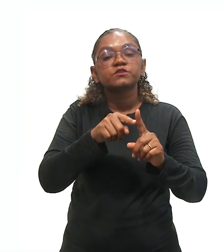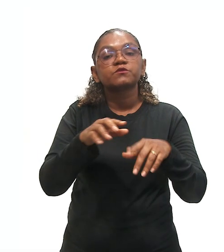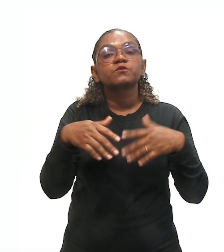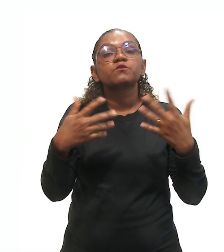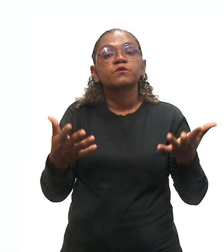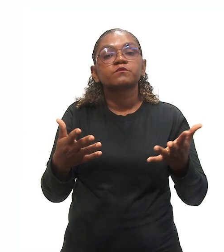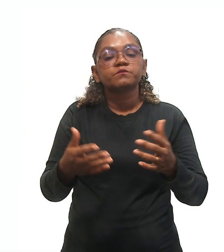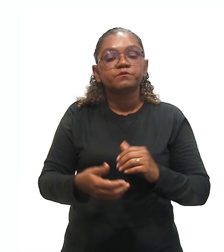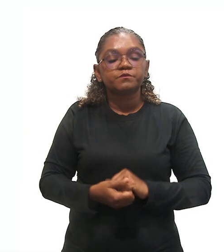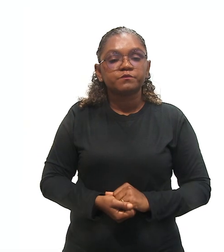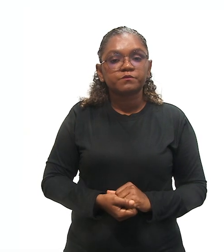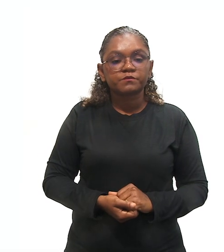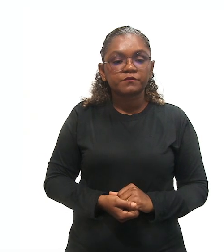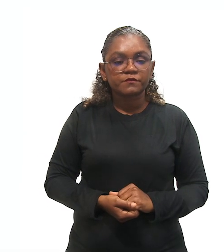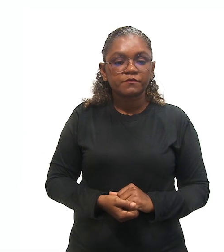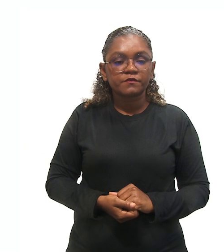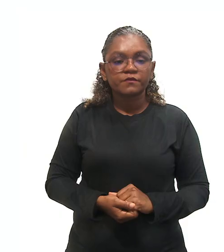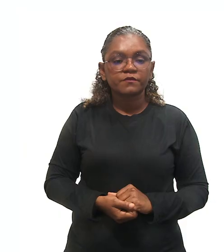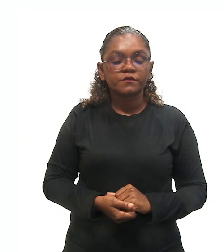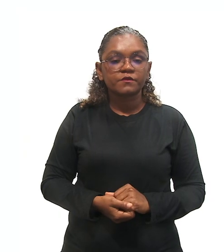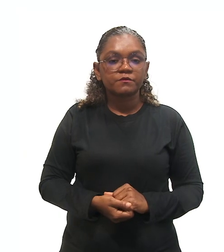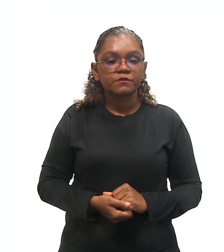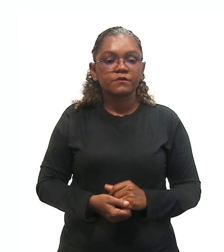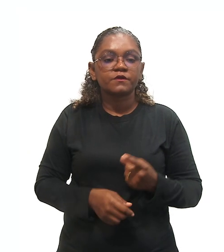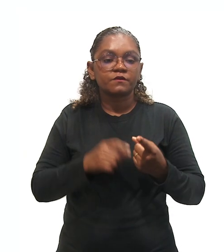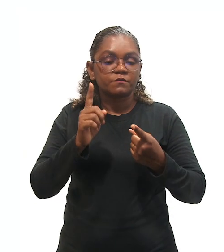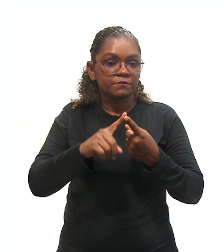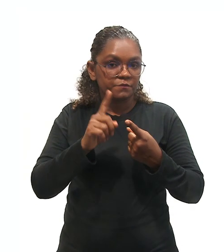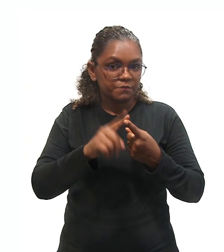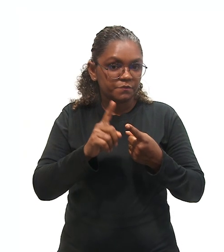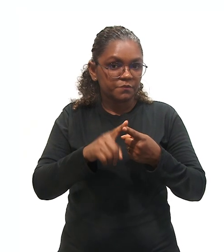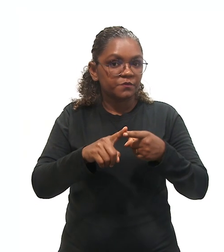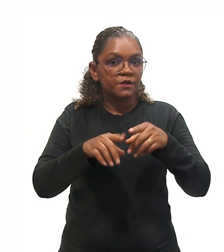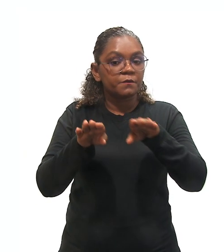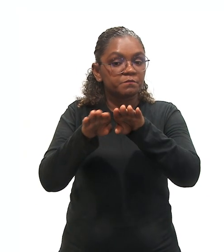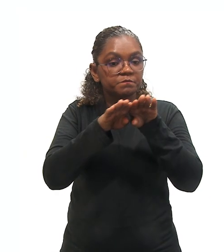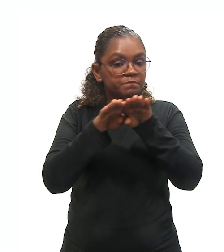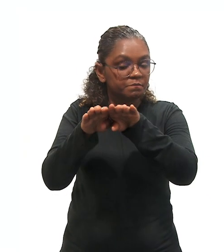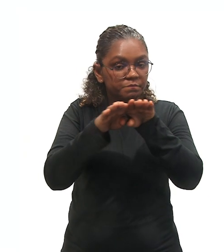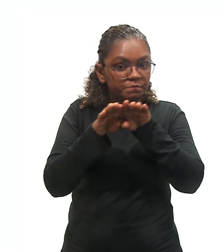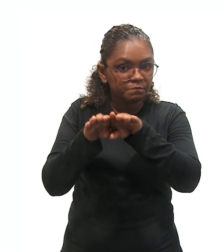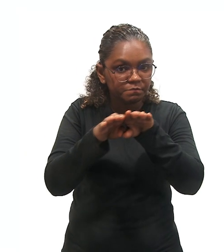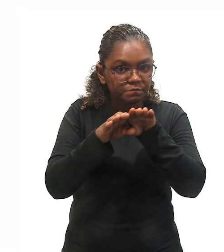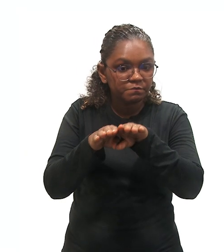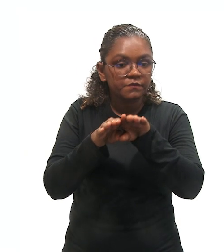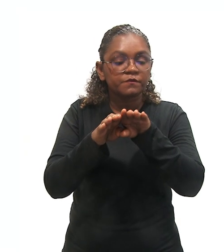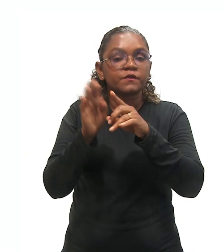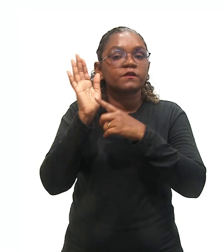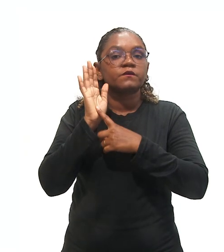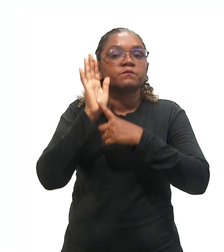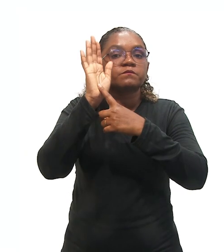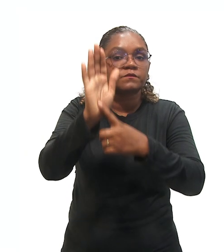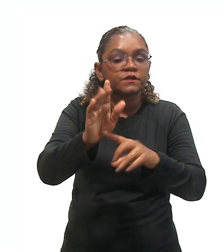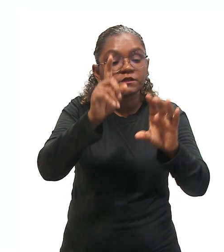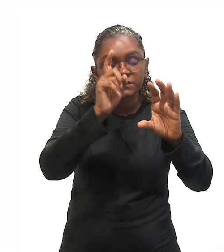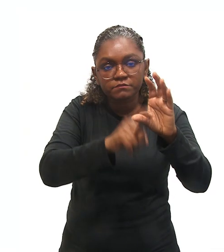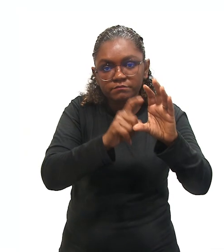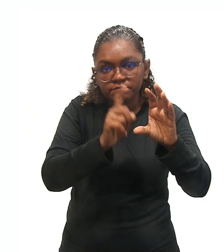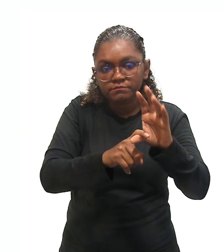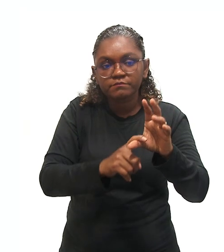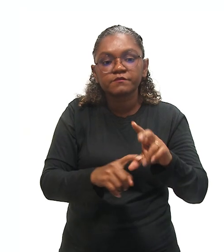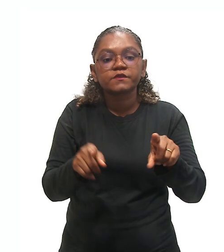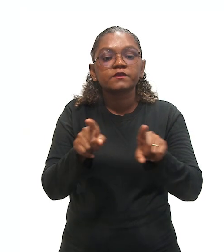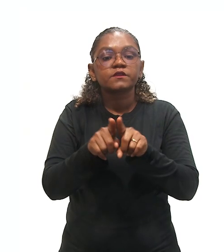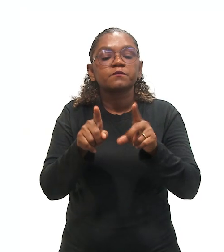Objetivo do PCASP. Qual o objetivo do PCASP? É padronização da apresentação das